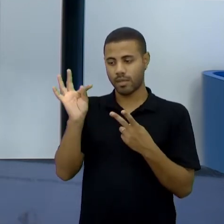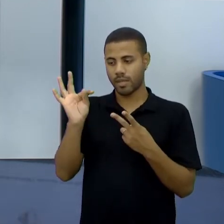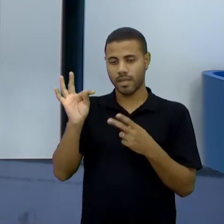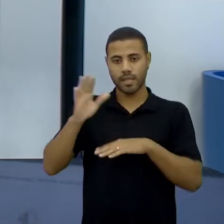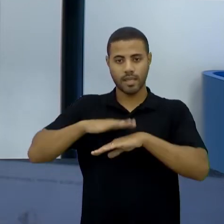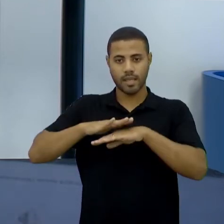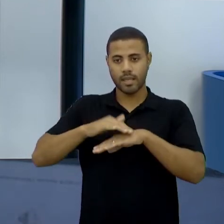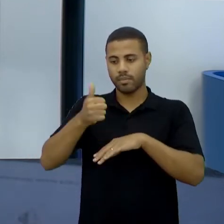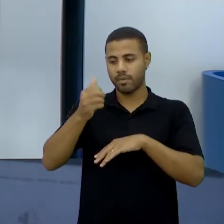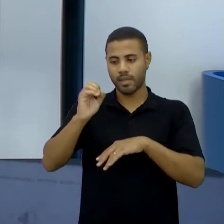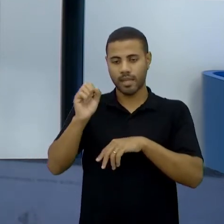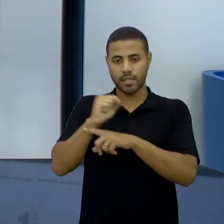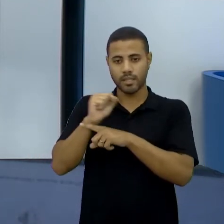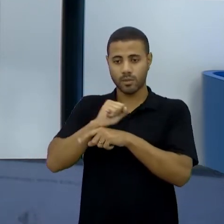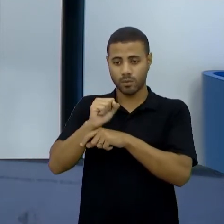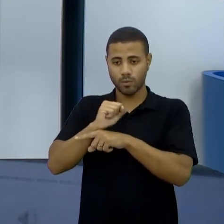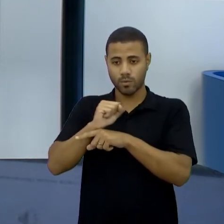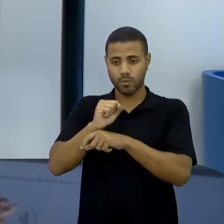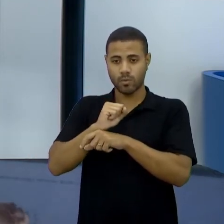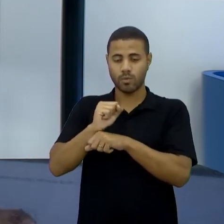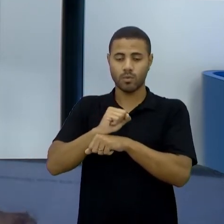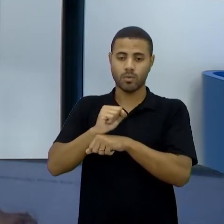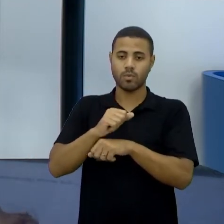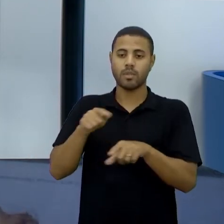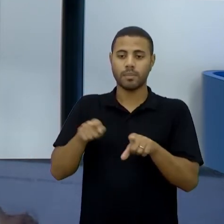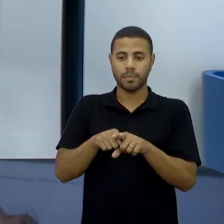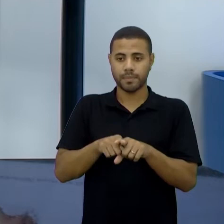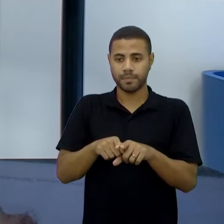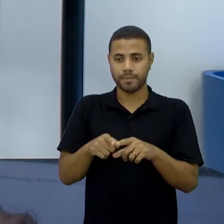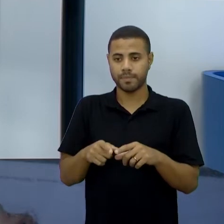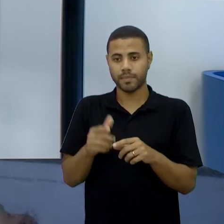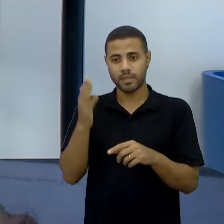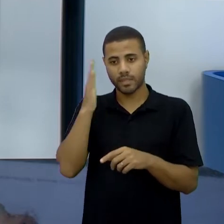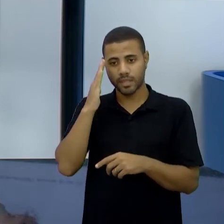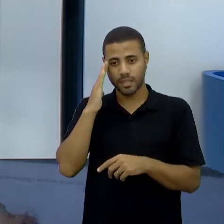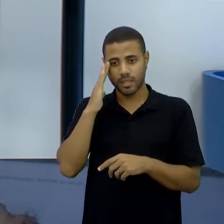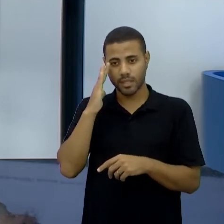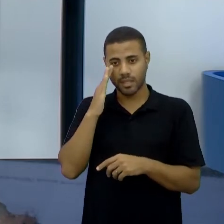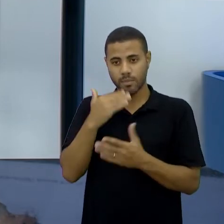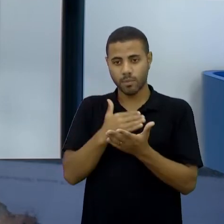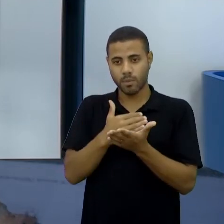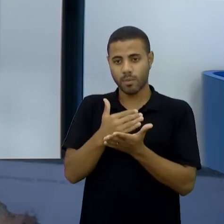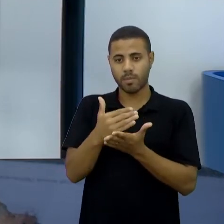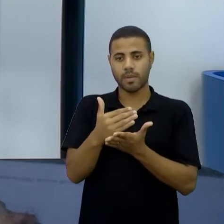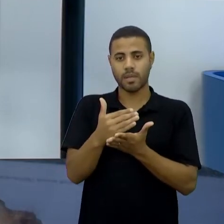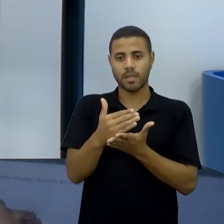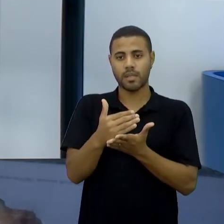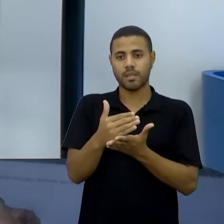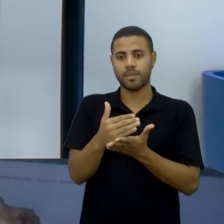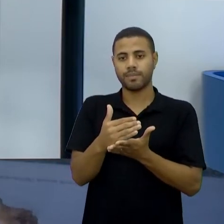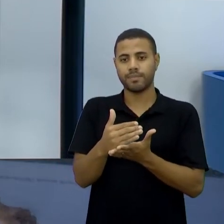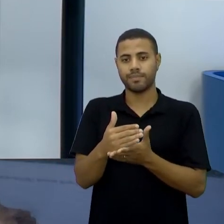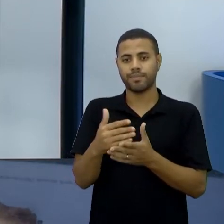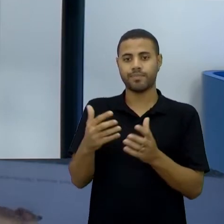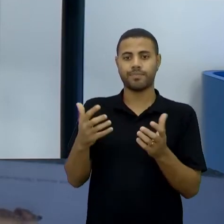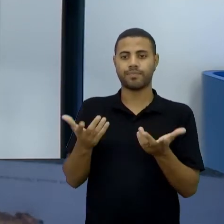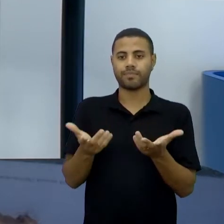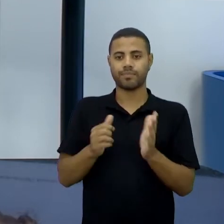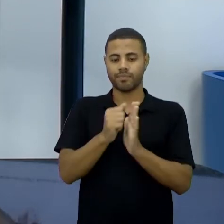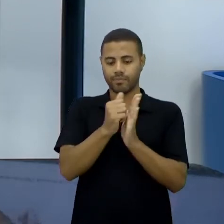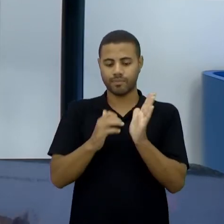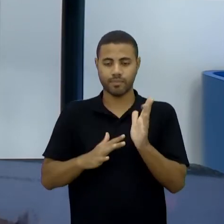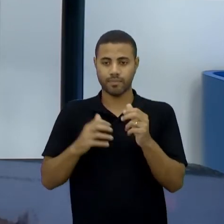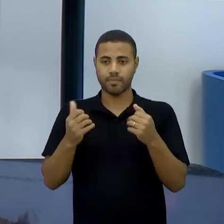10 segundos, não foi? No exercício. E você sabe a posição inicial. Neste caso do exercício, ele está saindo do zero, né?